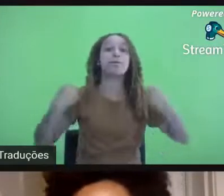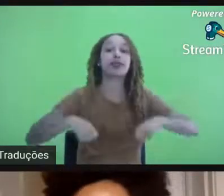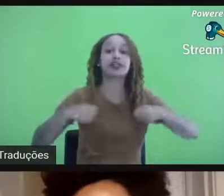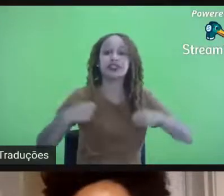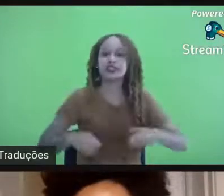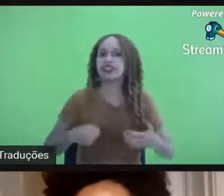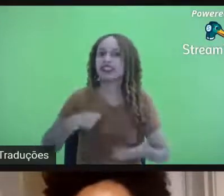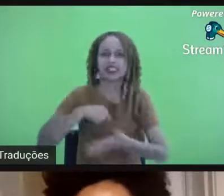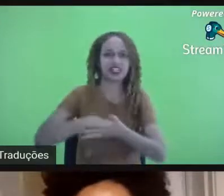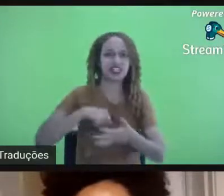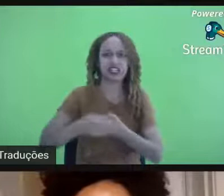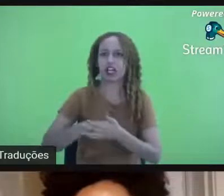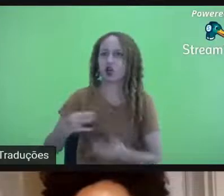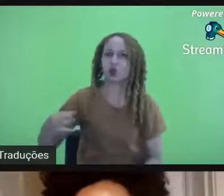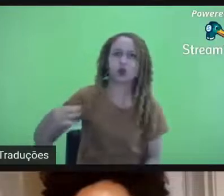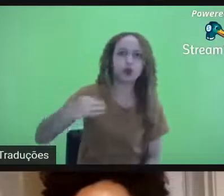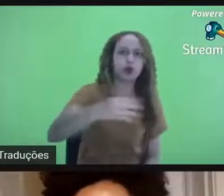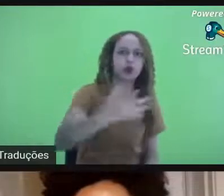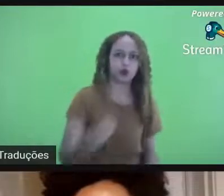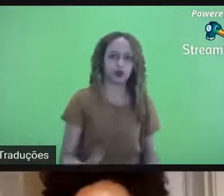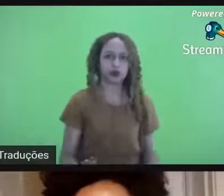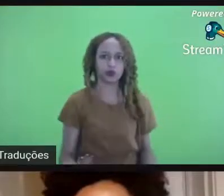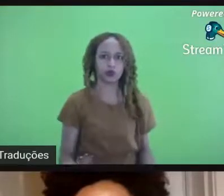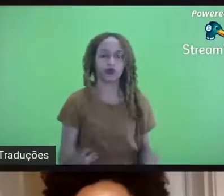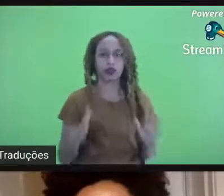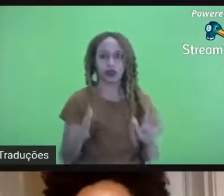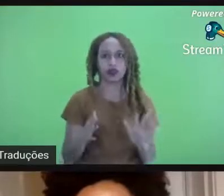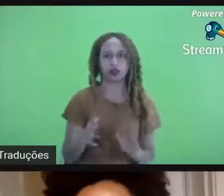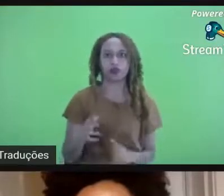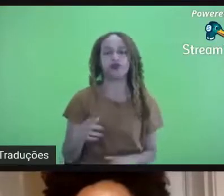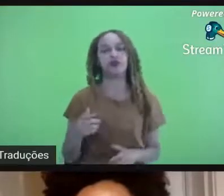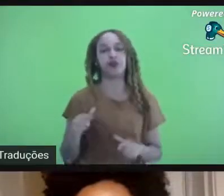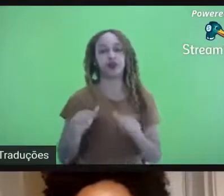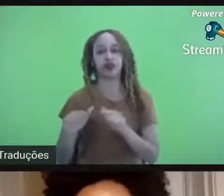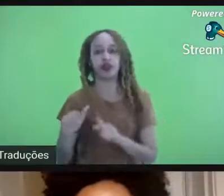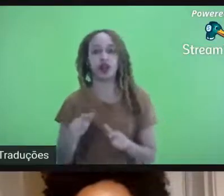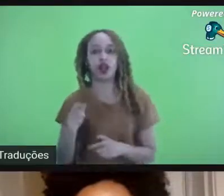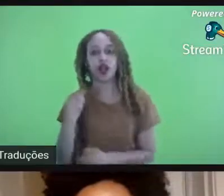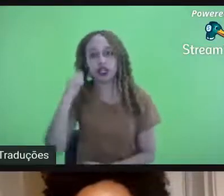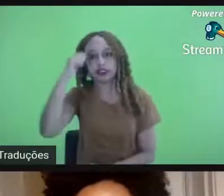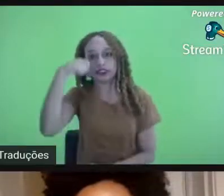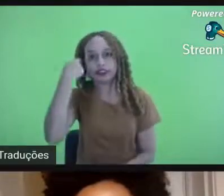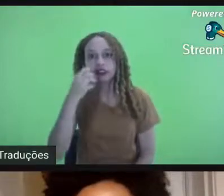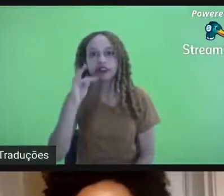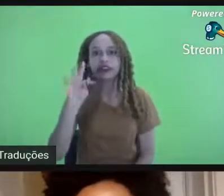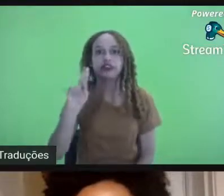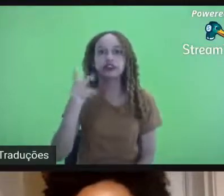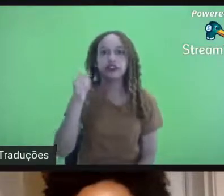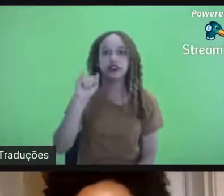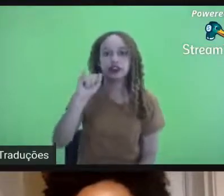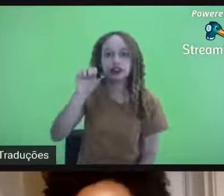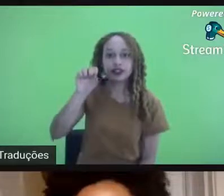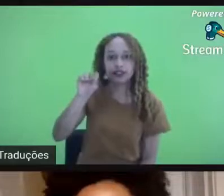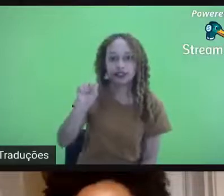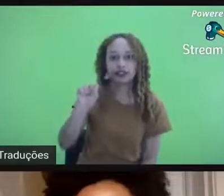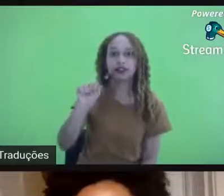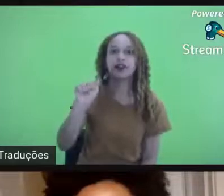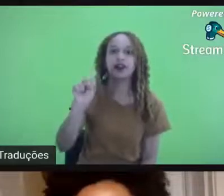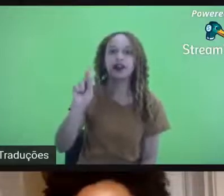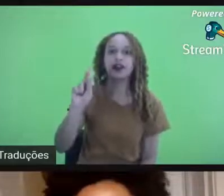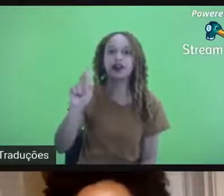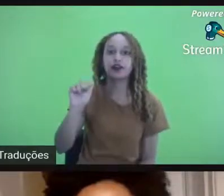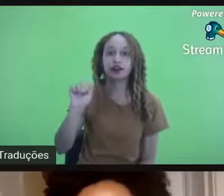o trabalho de uma Thaís Araújo é menos importante do que o trabalho de uma Joyce Bert, né? Em termos de, mas uma